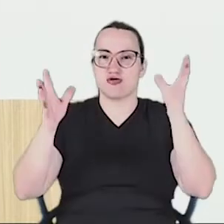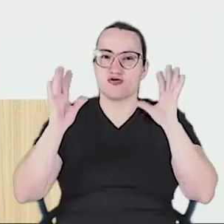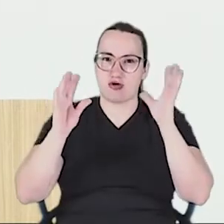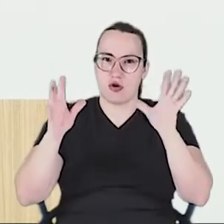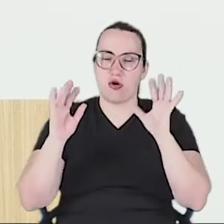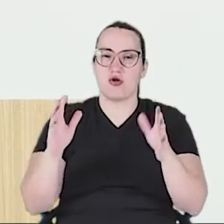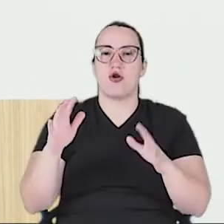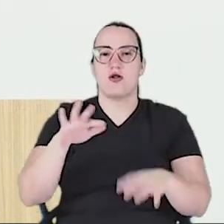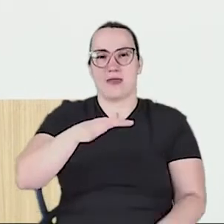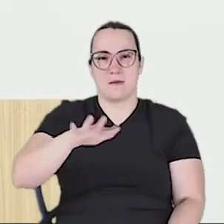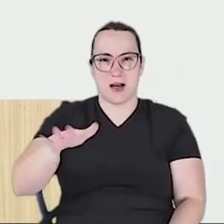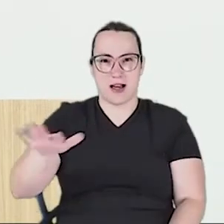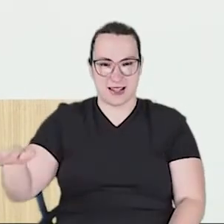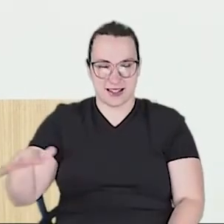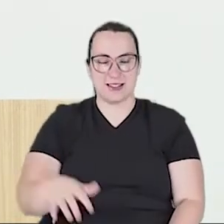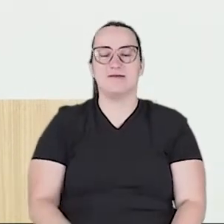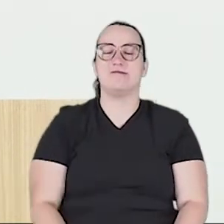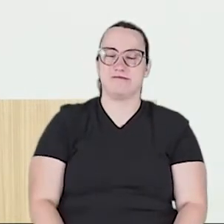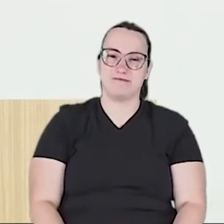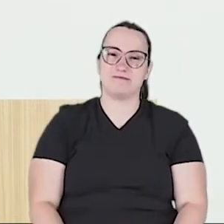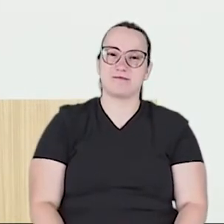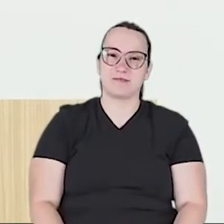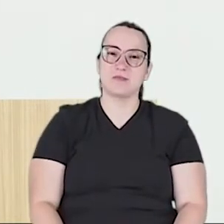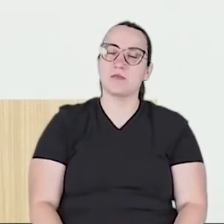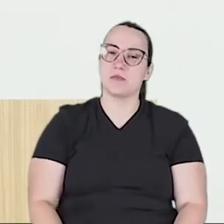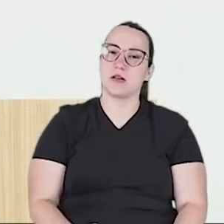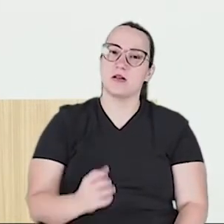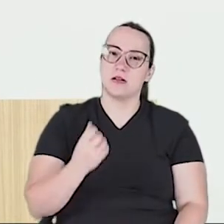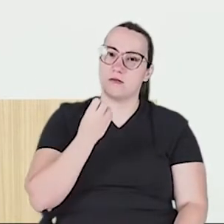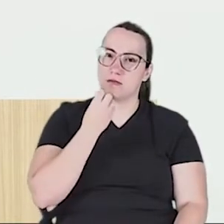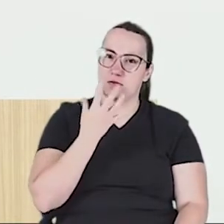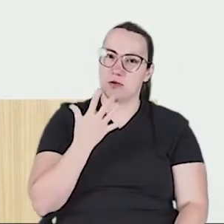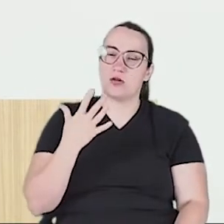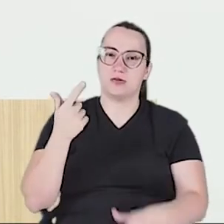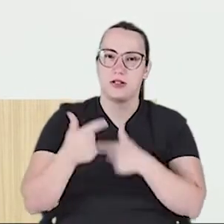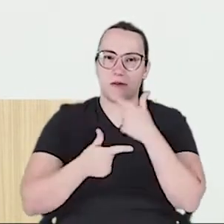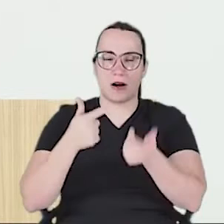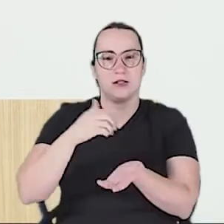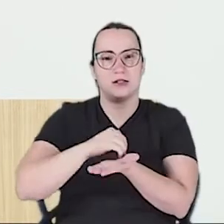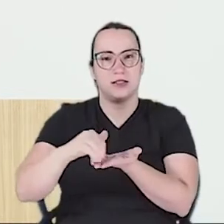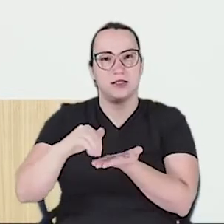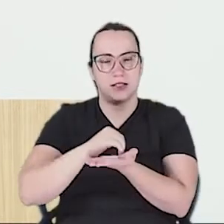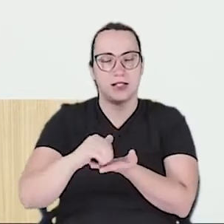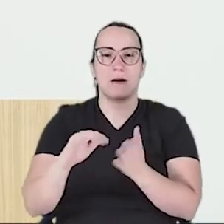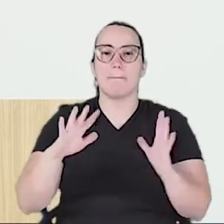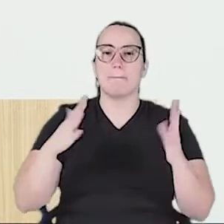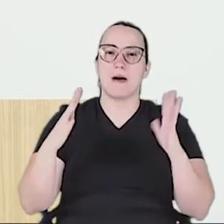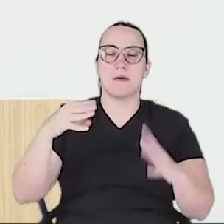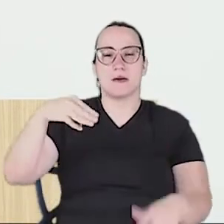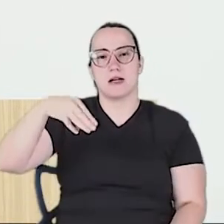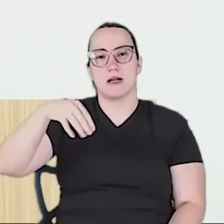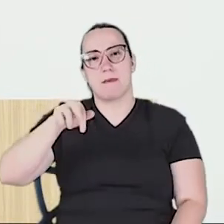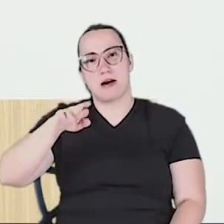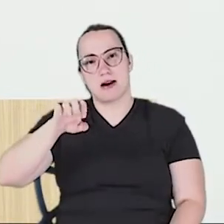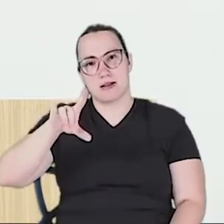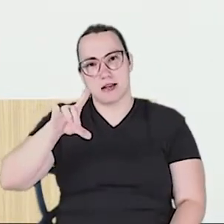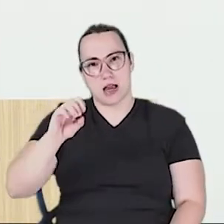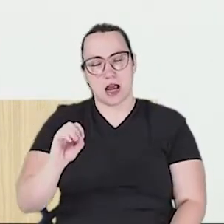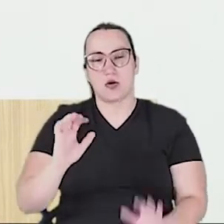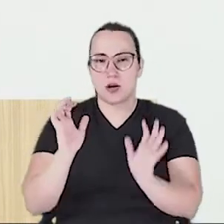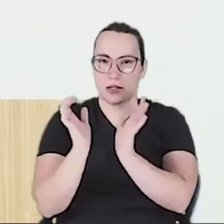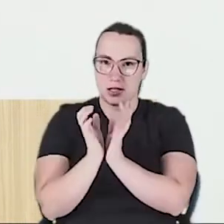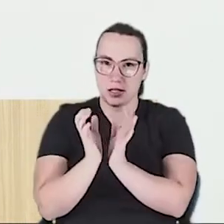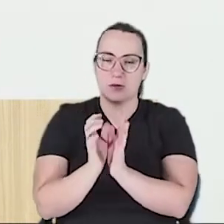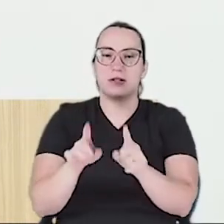marinas. Então, é um belo trabalho realizado pela secretaria ali. Parabéns, Marcelo, toda a sua equipe. Parabéns ao prefeito